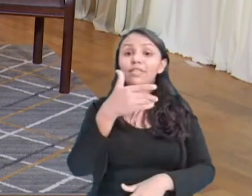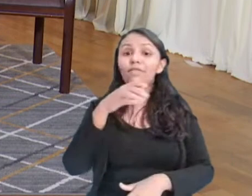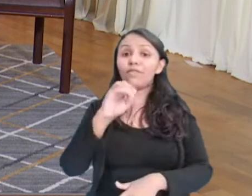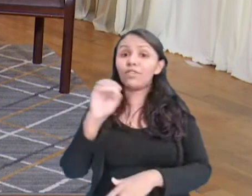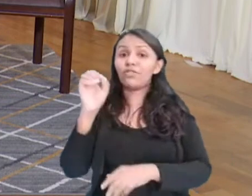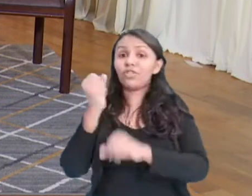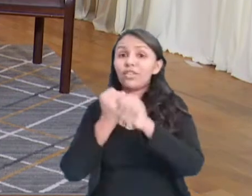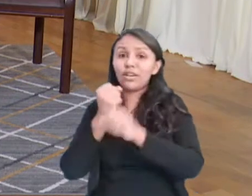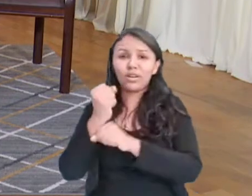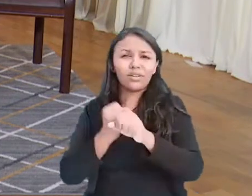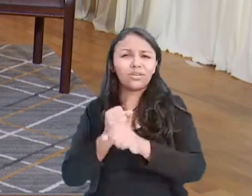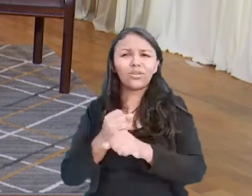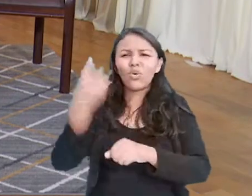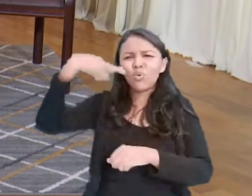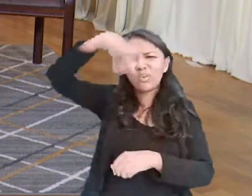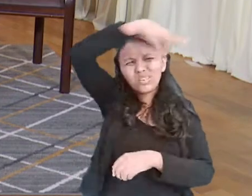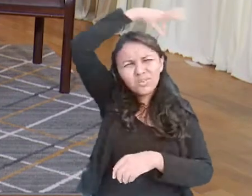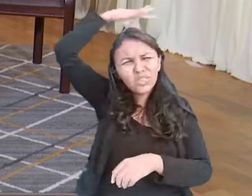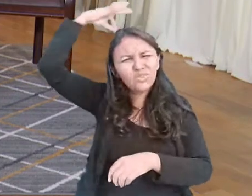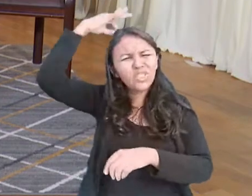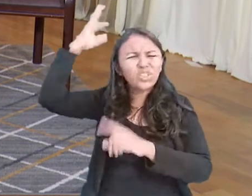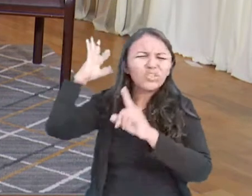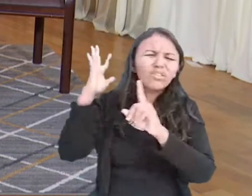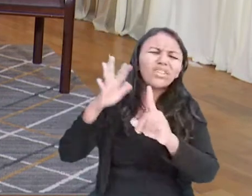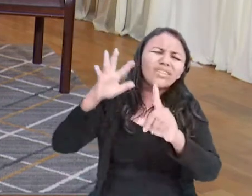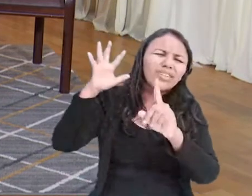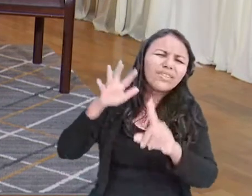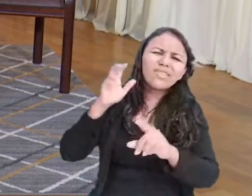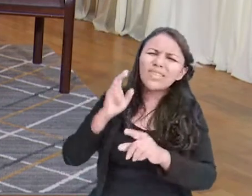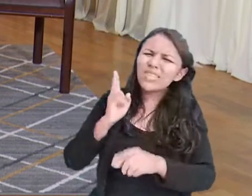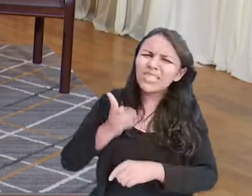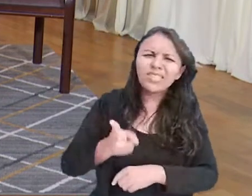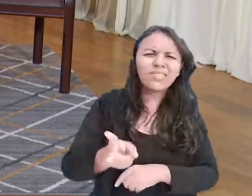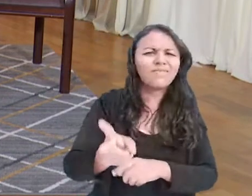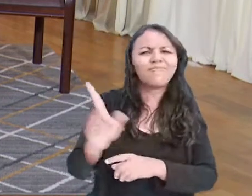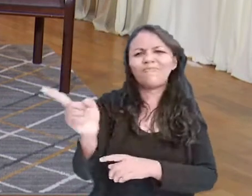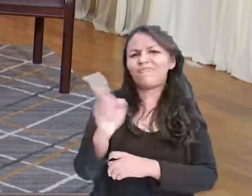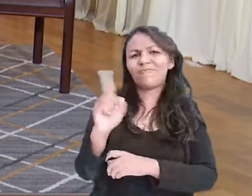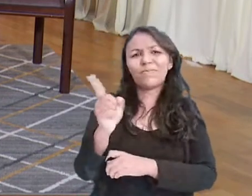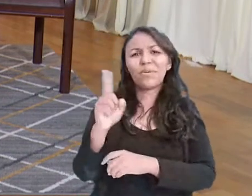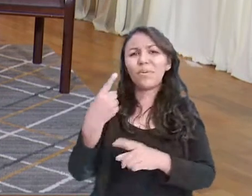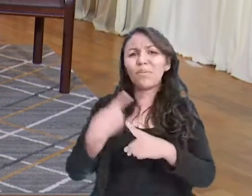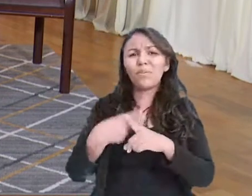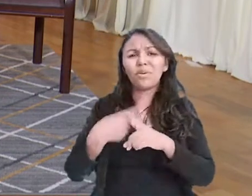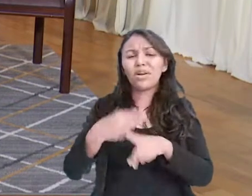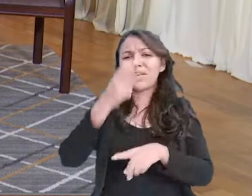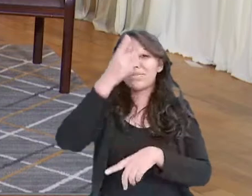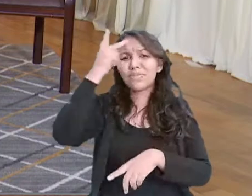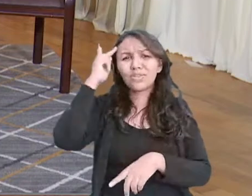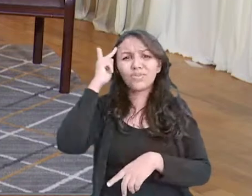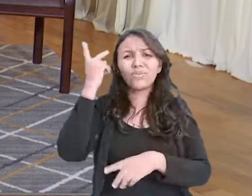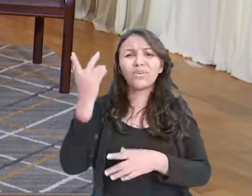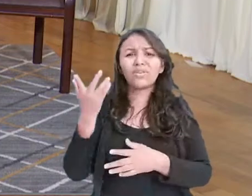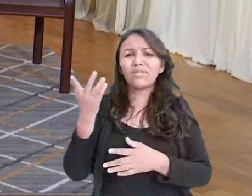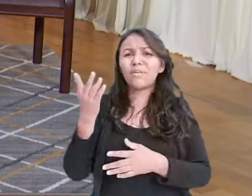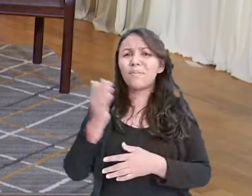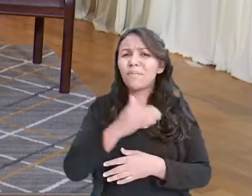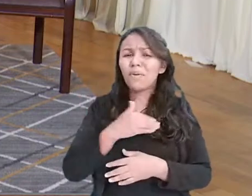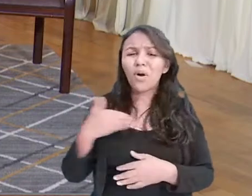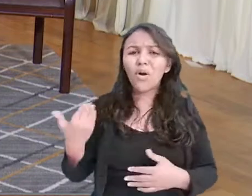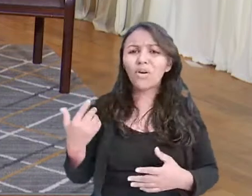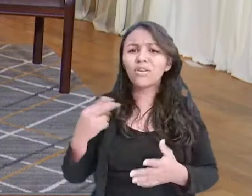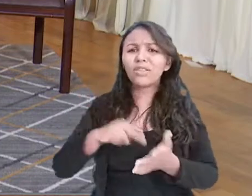para sempre, porque o homem é carne. E em algumas versões, ou em alguns entendimentos, essa expressão dizendo que o homem é carne, quer dizer que o